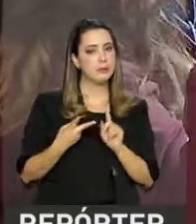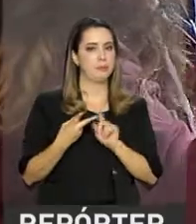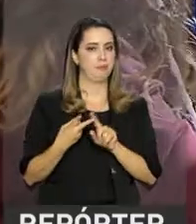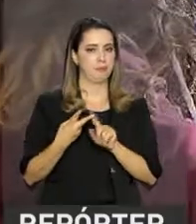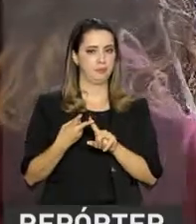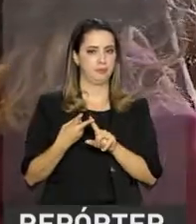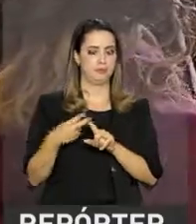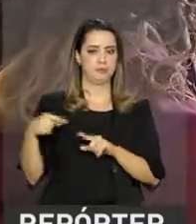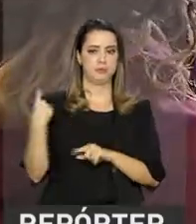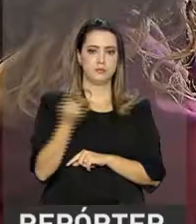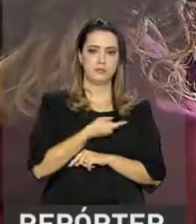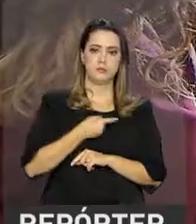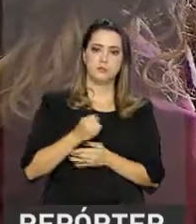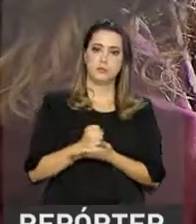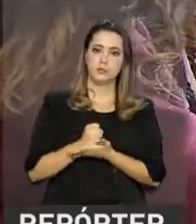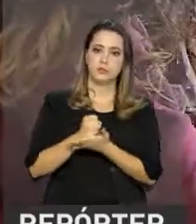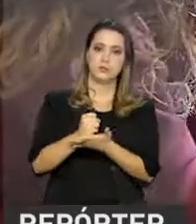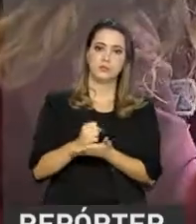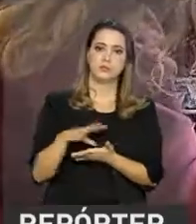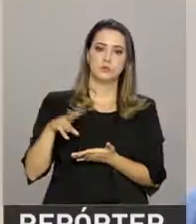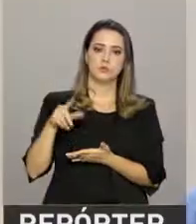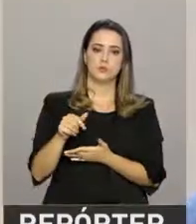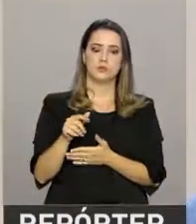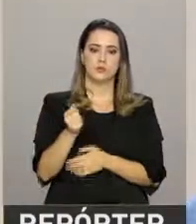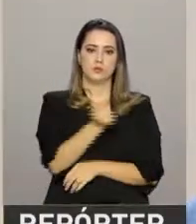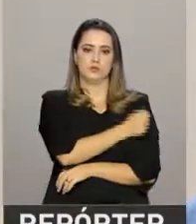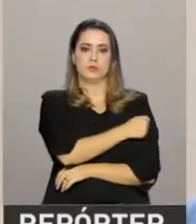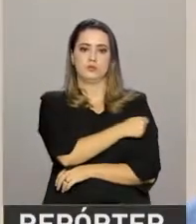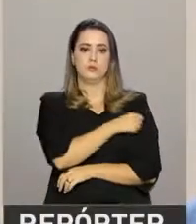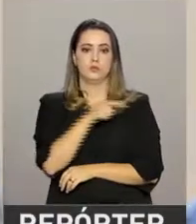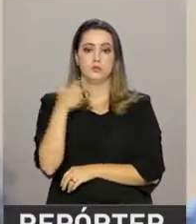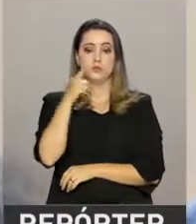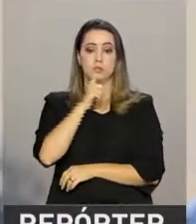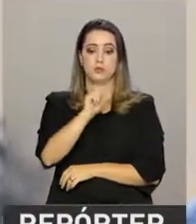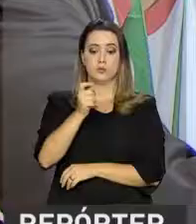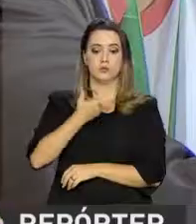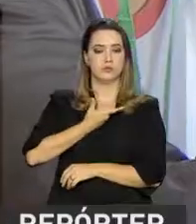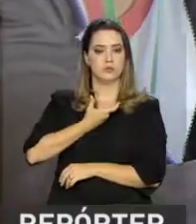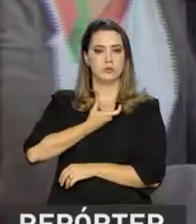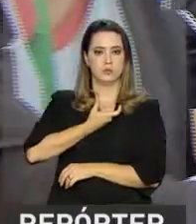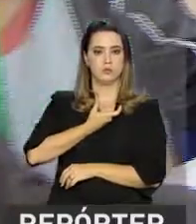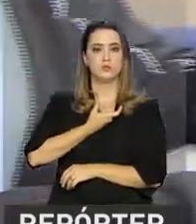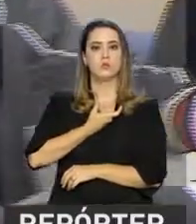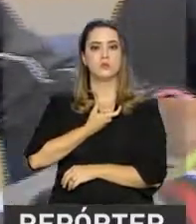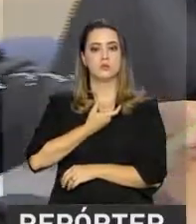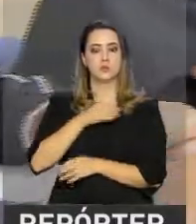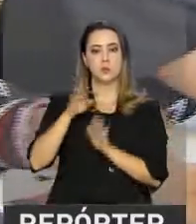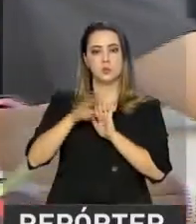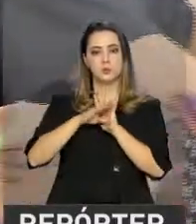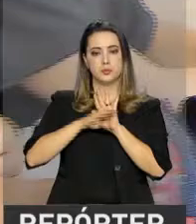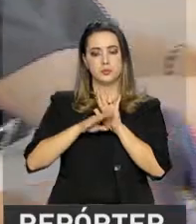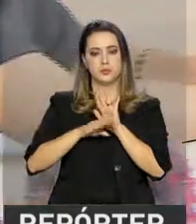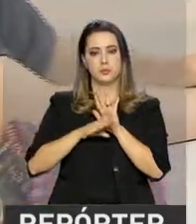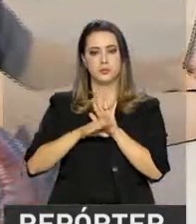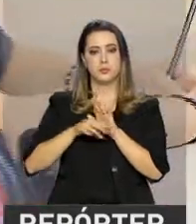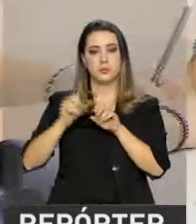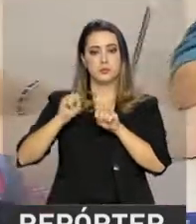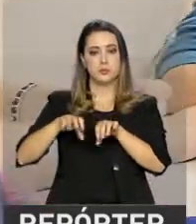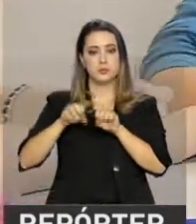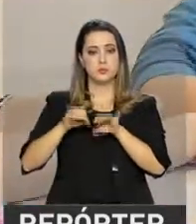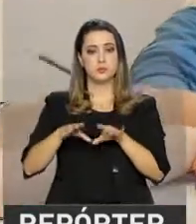em que nós que oferecemos a todos os alunos que ganharam uma medalha na olimpíada um programa de formação